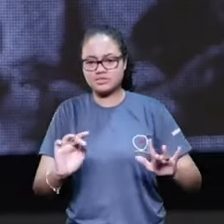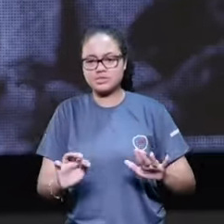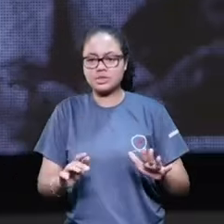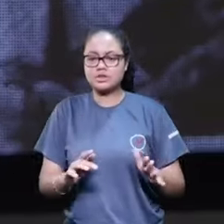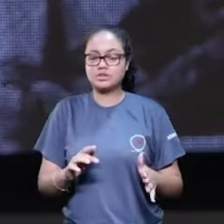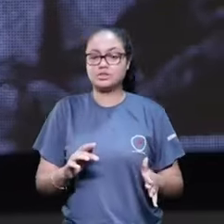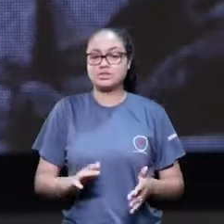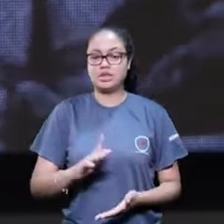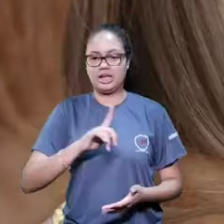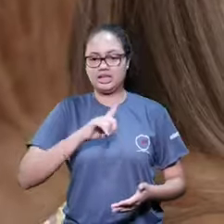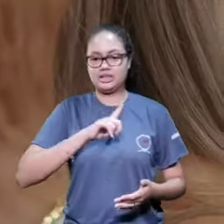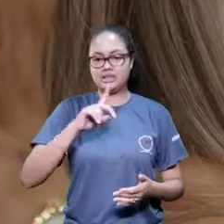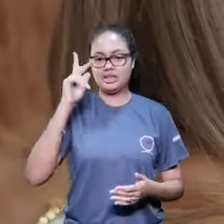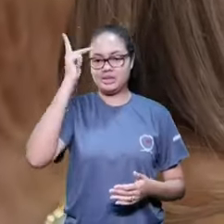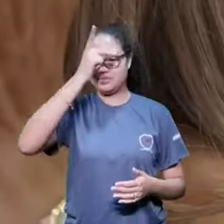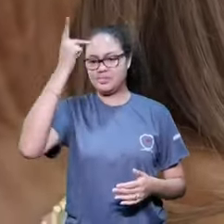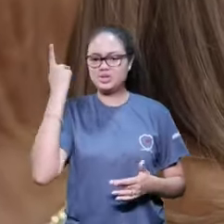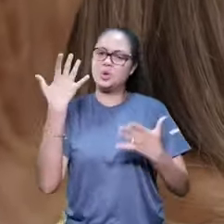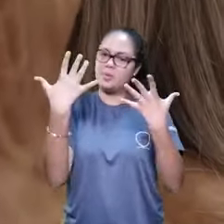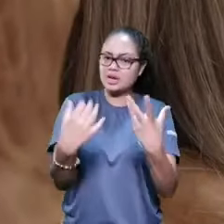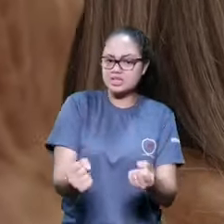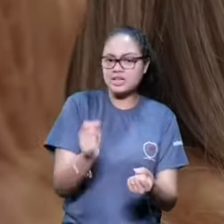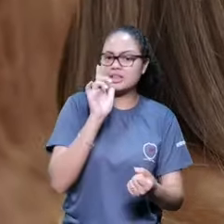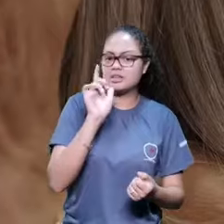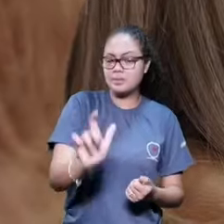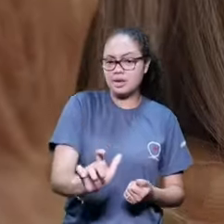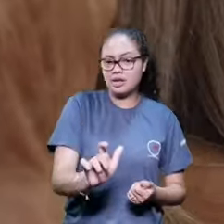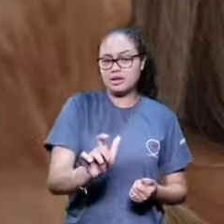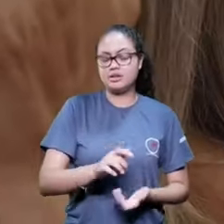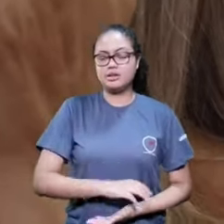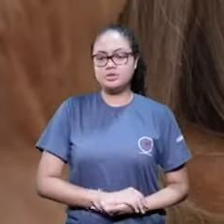abençoada. Tem alguém para agarrar isso aqui com força, pelo amor de Deus?